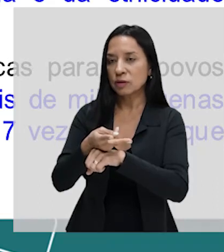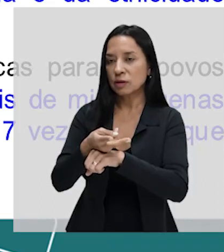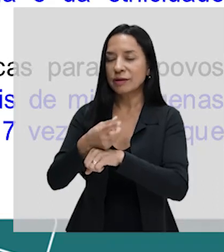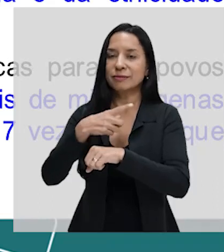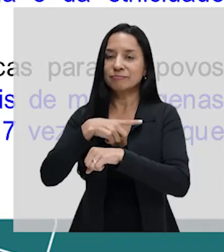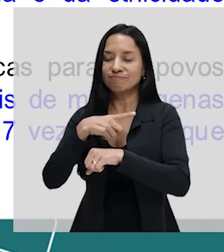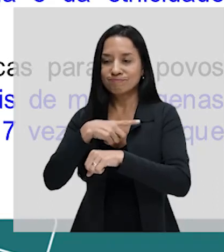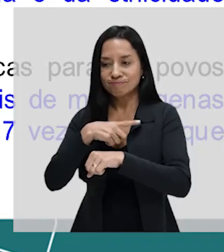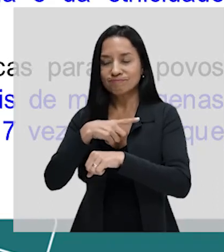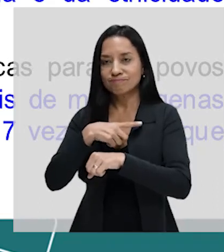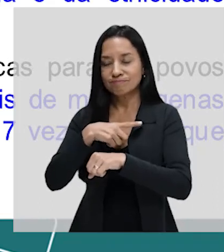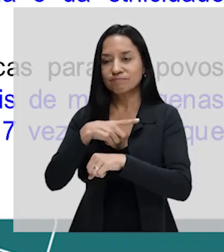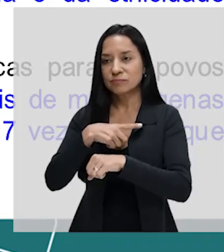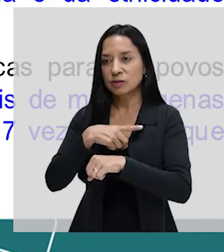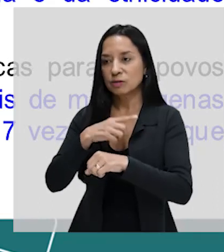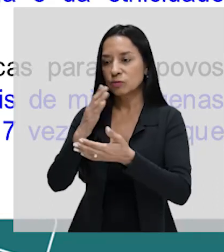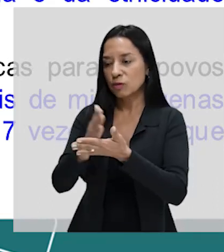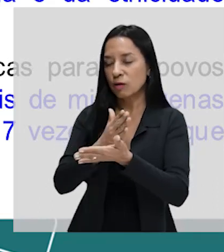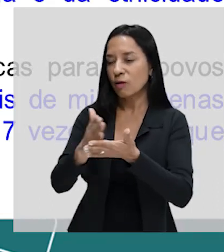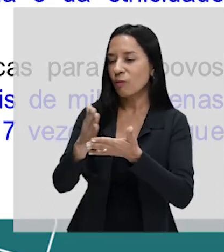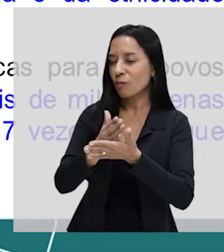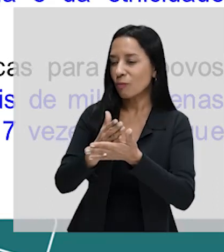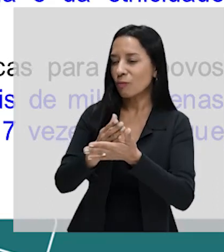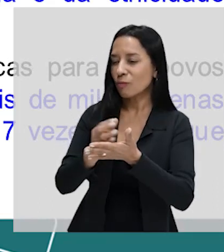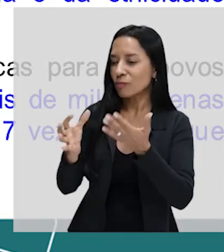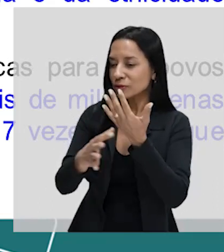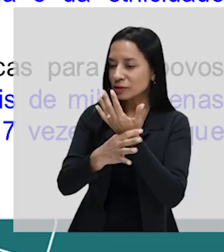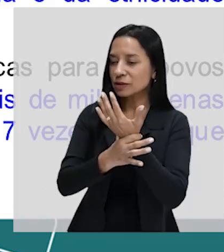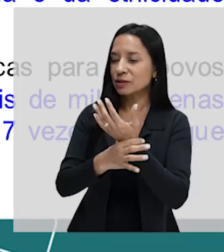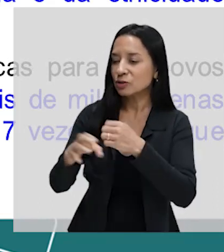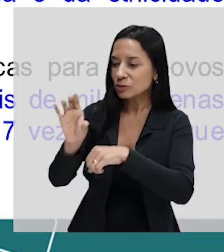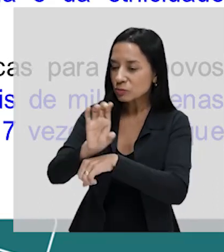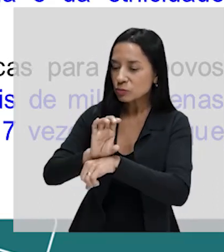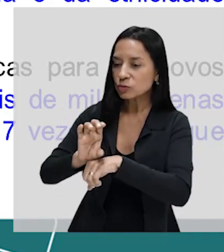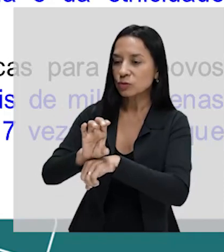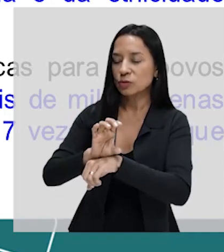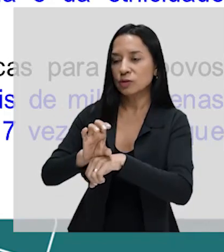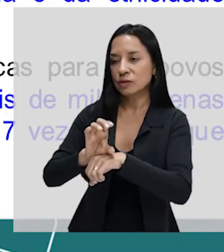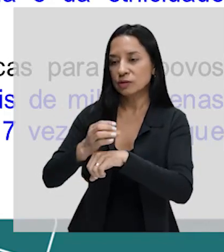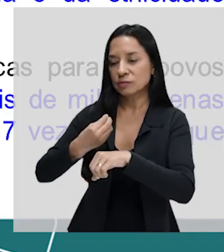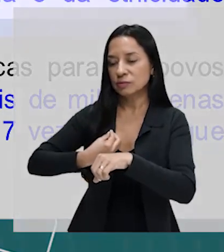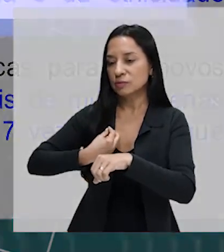constitucionais, presentes na Carta Magna, na Constituição de